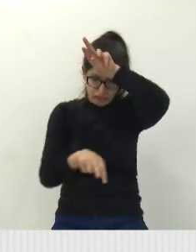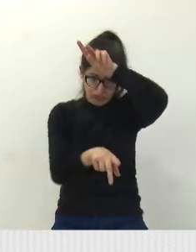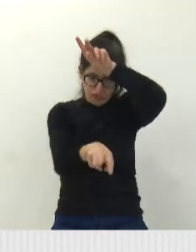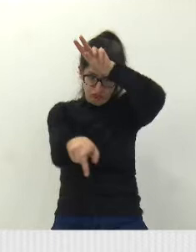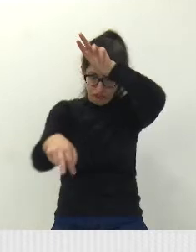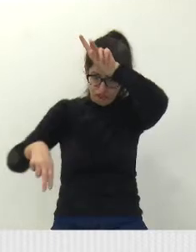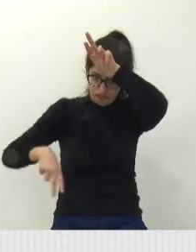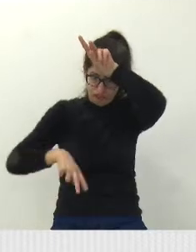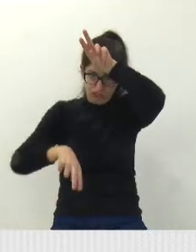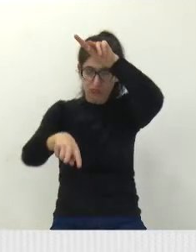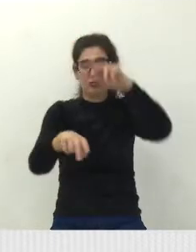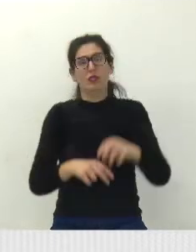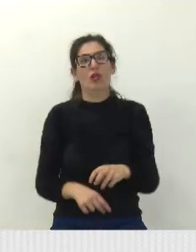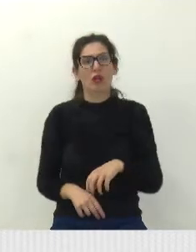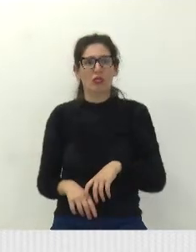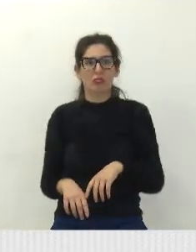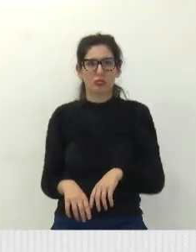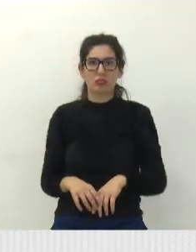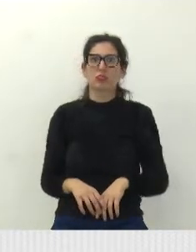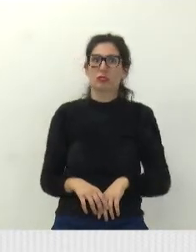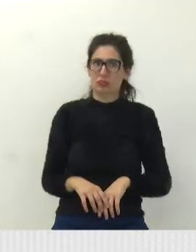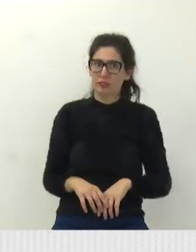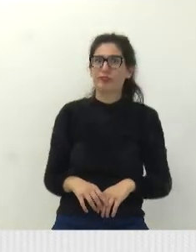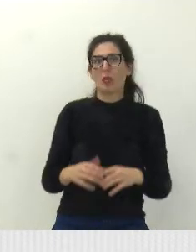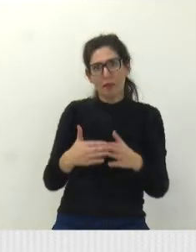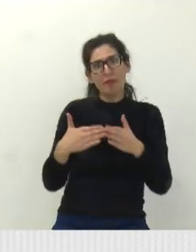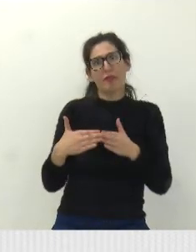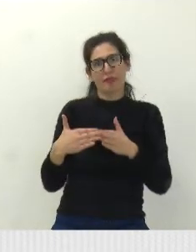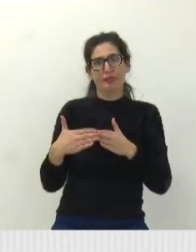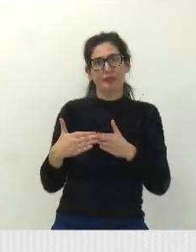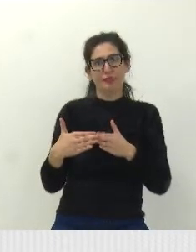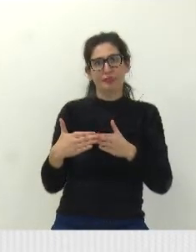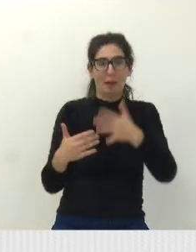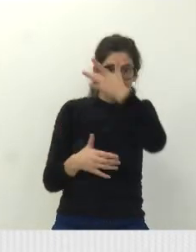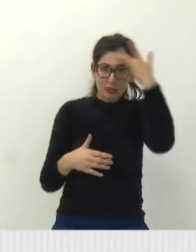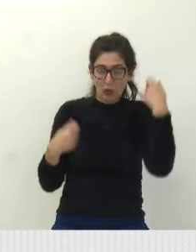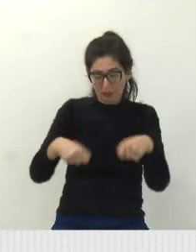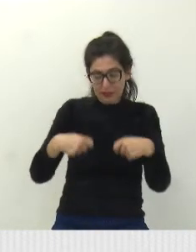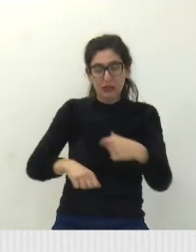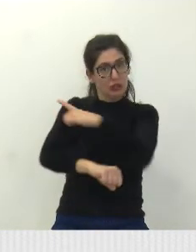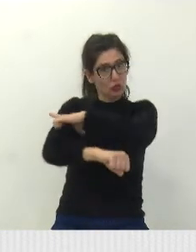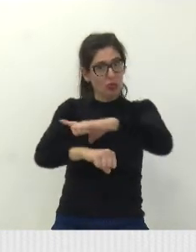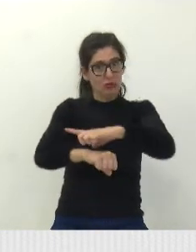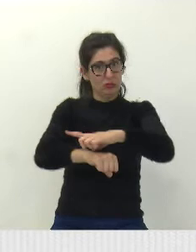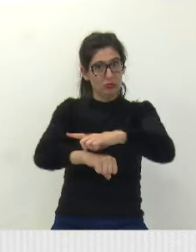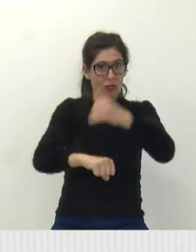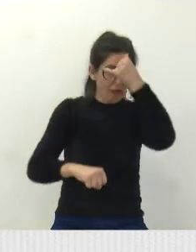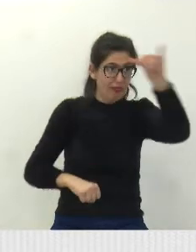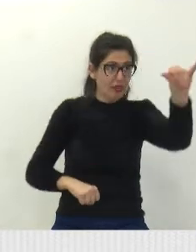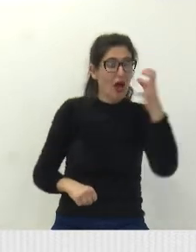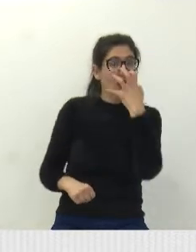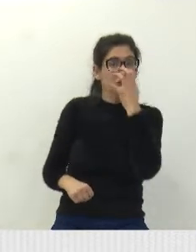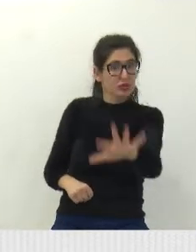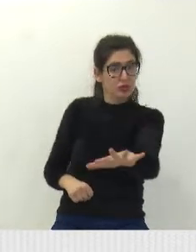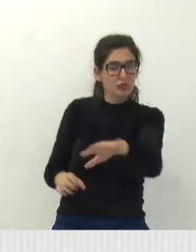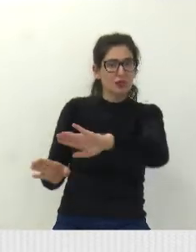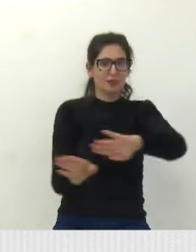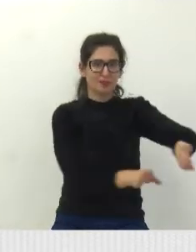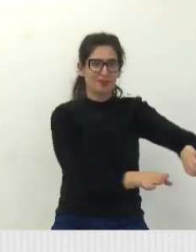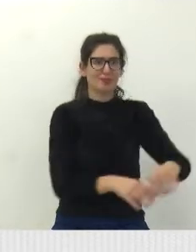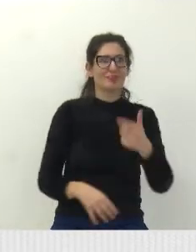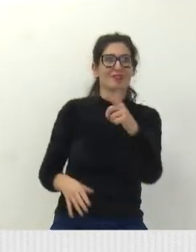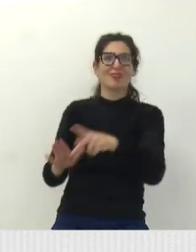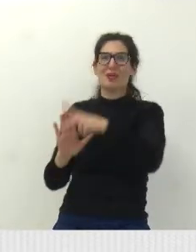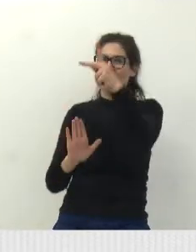seu dever também. Vamos manter a cidade limpa. Próximo. Falando de um projeto meu